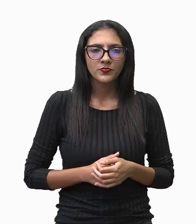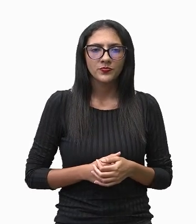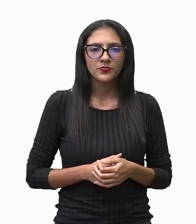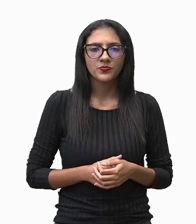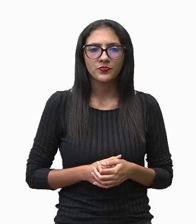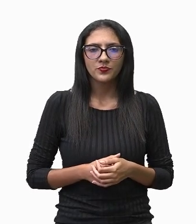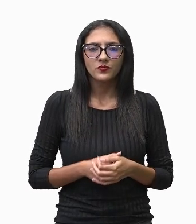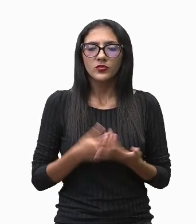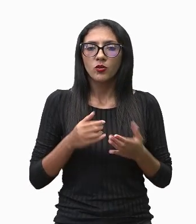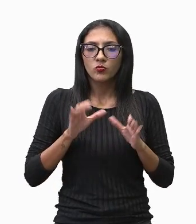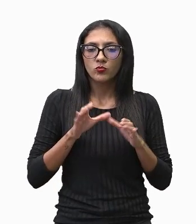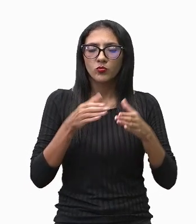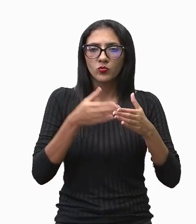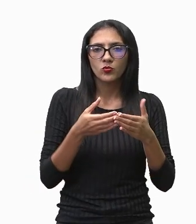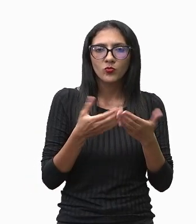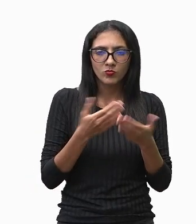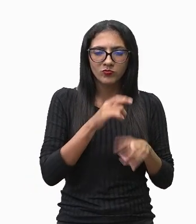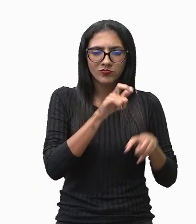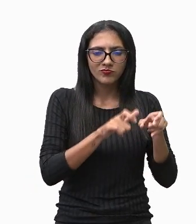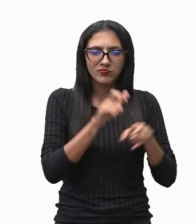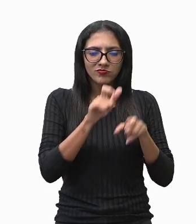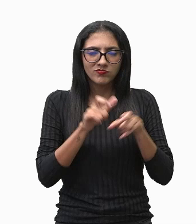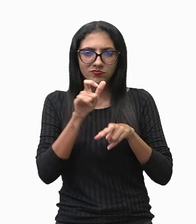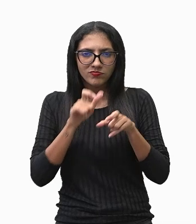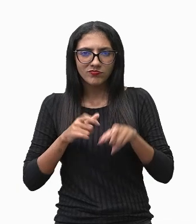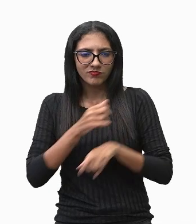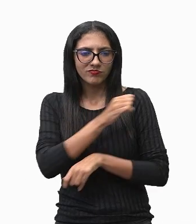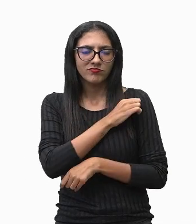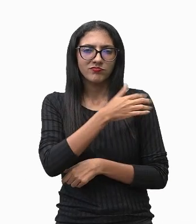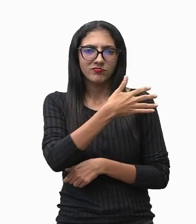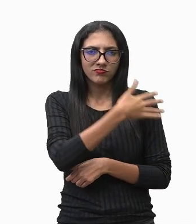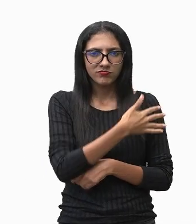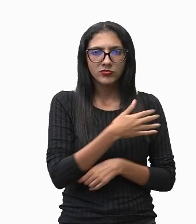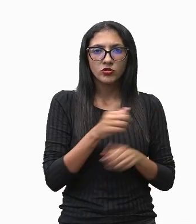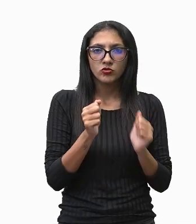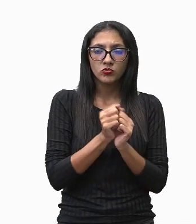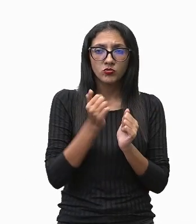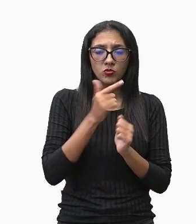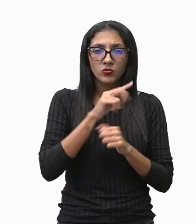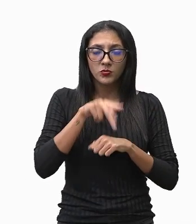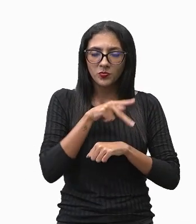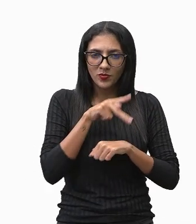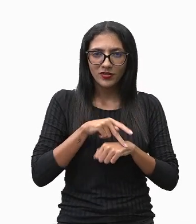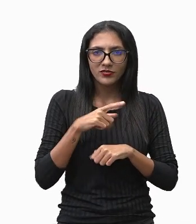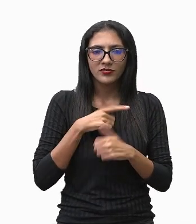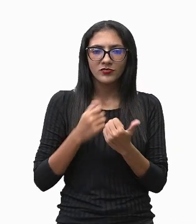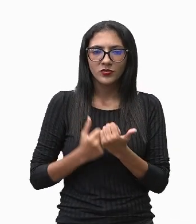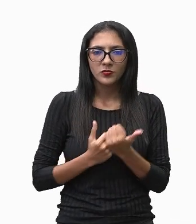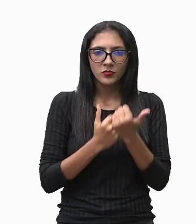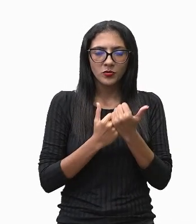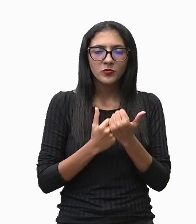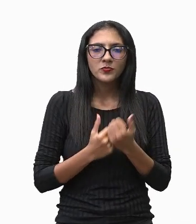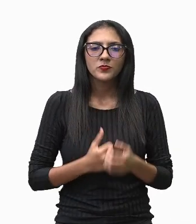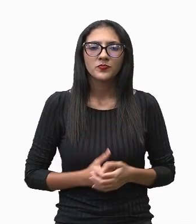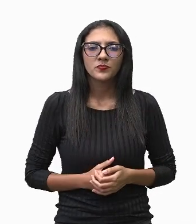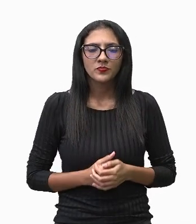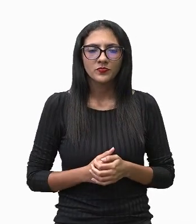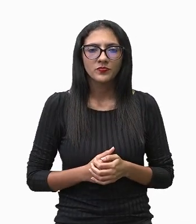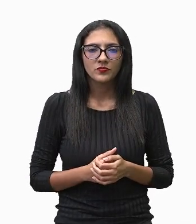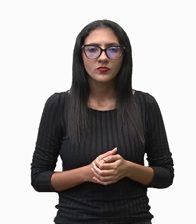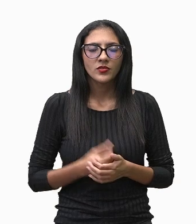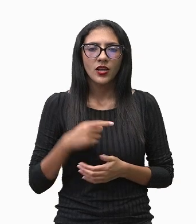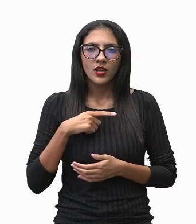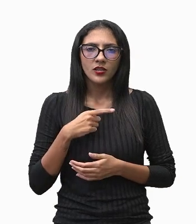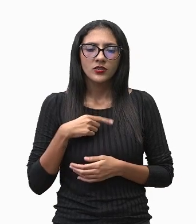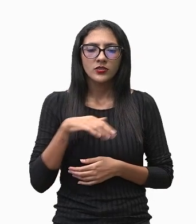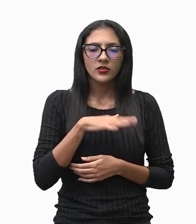soldados americanos e aliados, eles invadiram o Iraque. Quando ocorreu a invasão, ela ocorreu lá pela